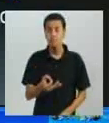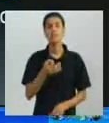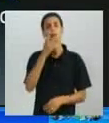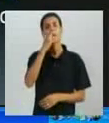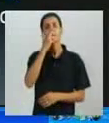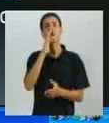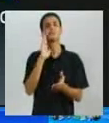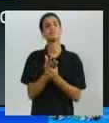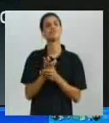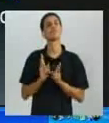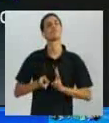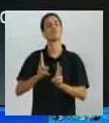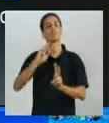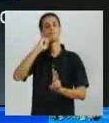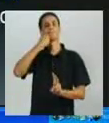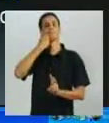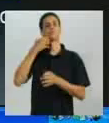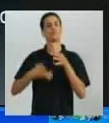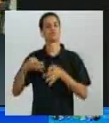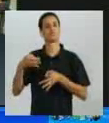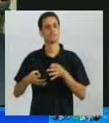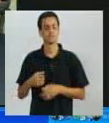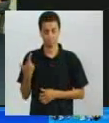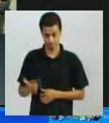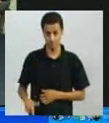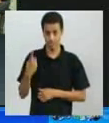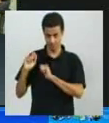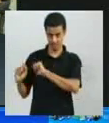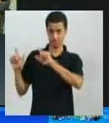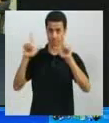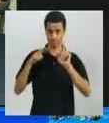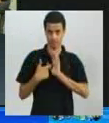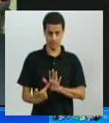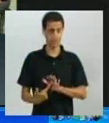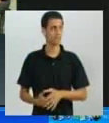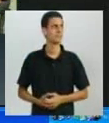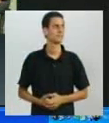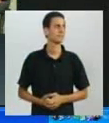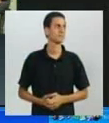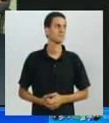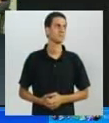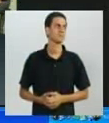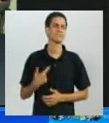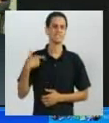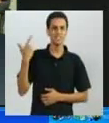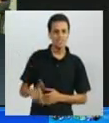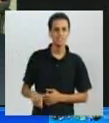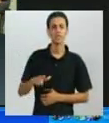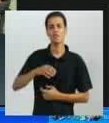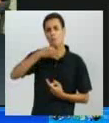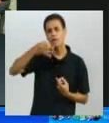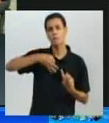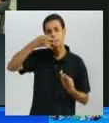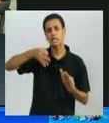segredo de justiça. Pode passar a próxima tela? Aqui, senhores, eu não vou repetir a tela, não vou colocar as falas aqui,